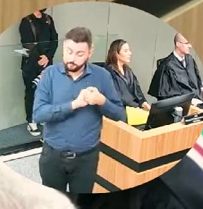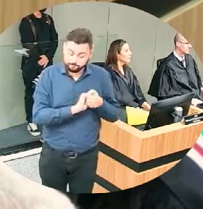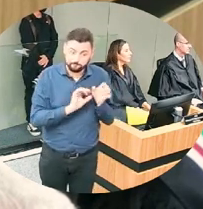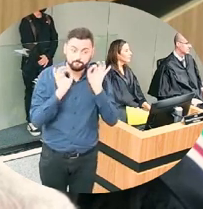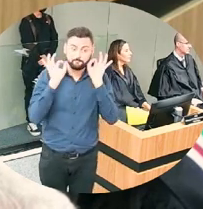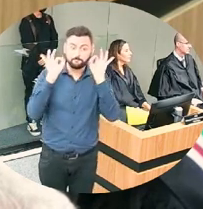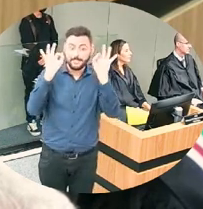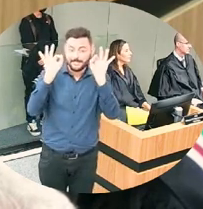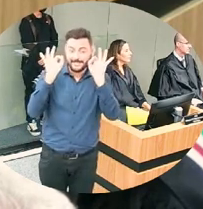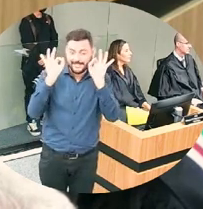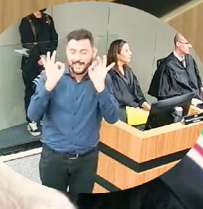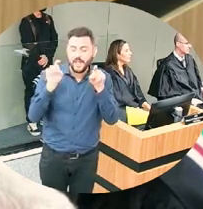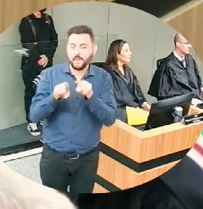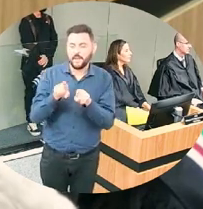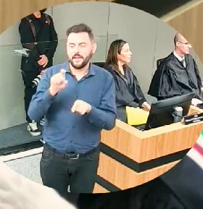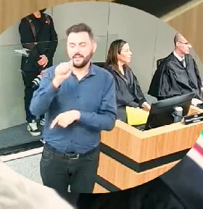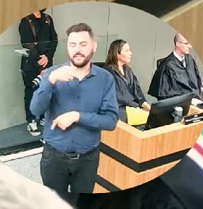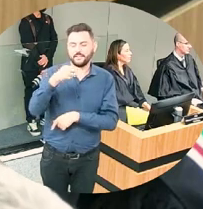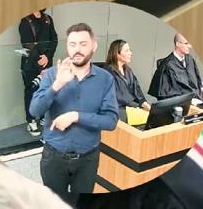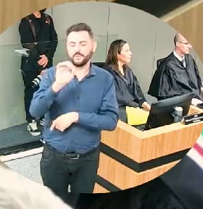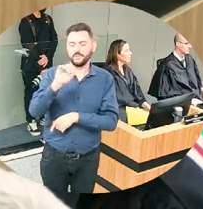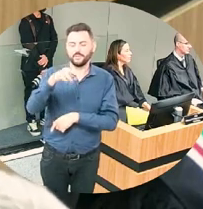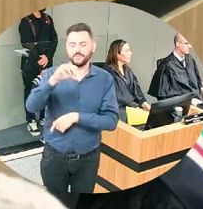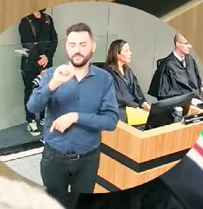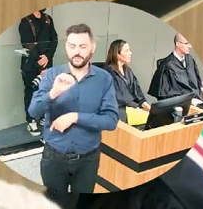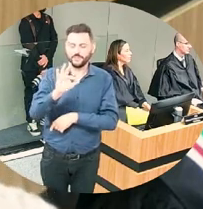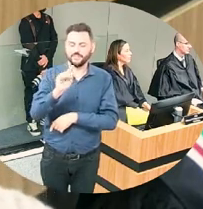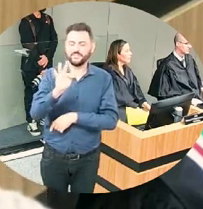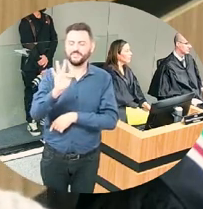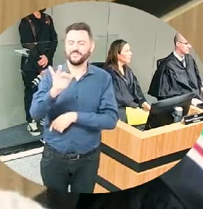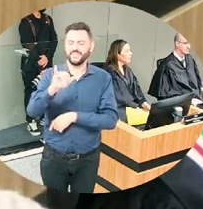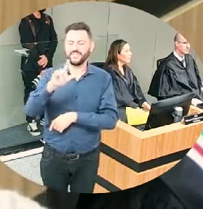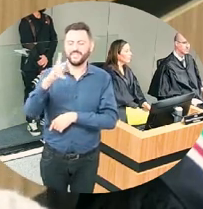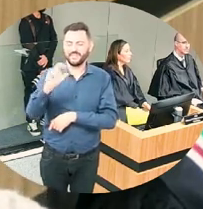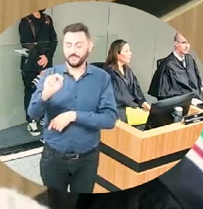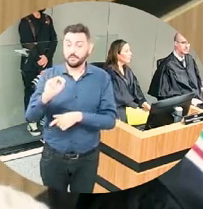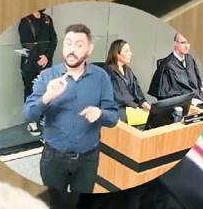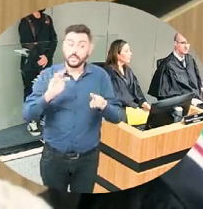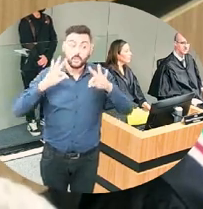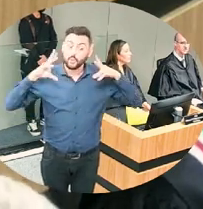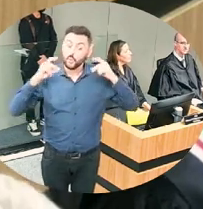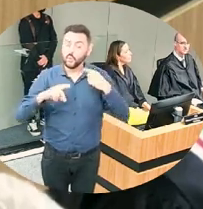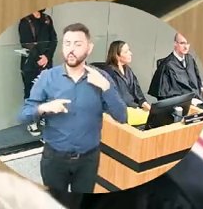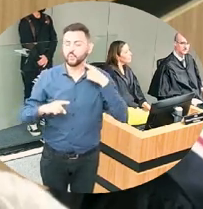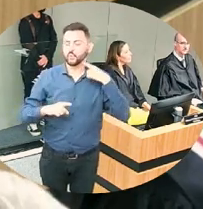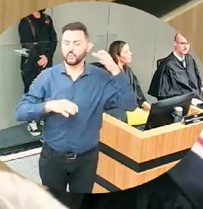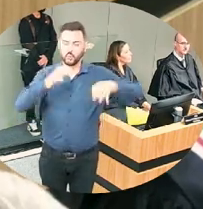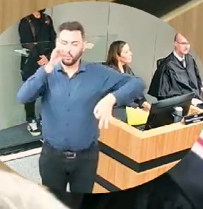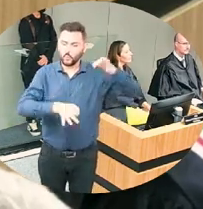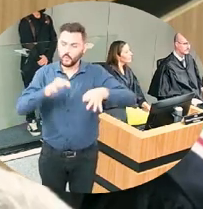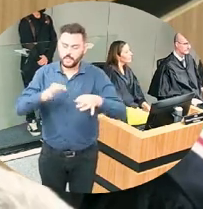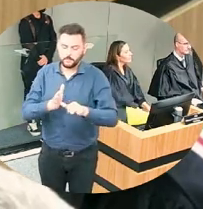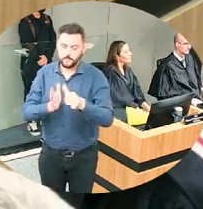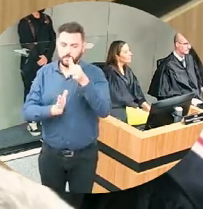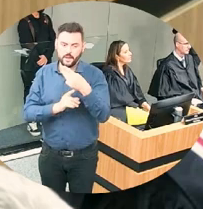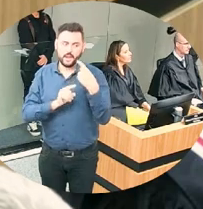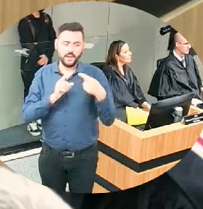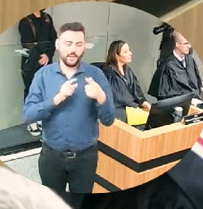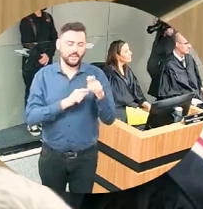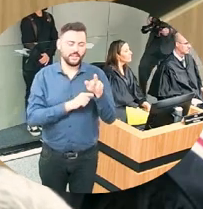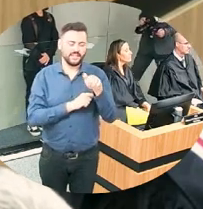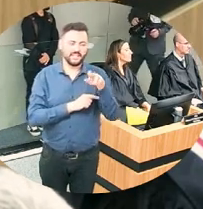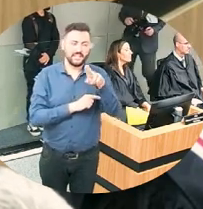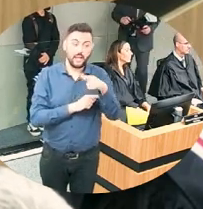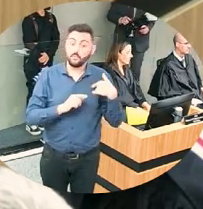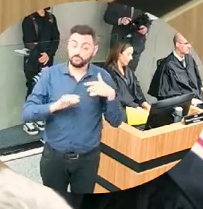ses filho e em seu nome quero cumprimentar a todos os juízes de primeiro grau de santa Catarina